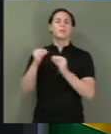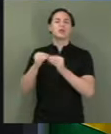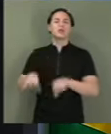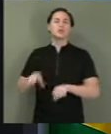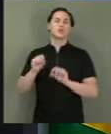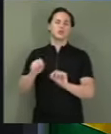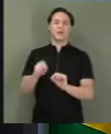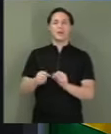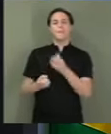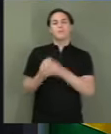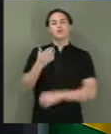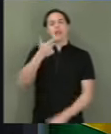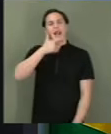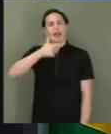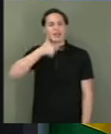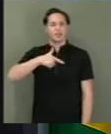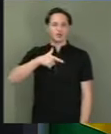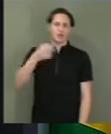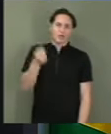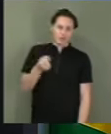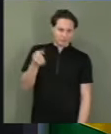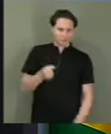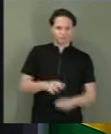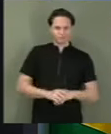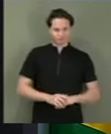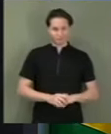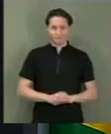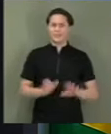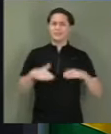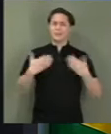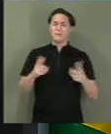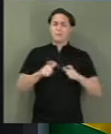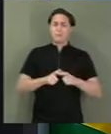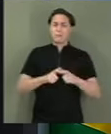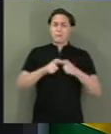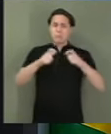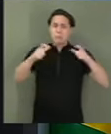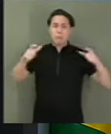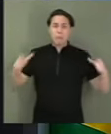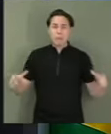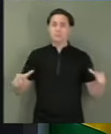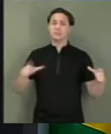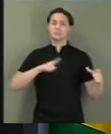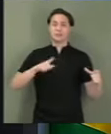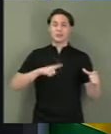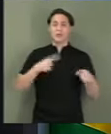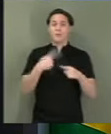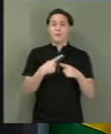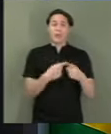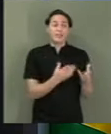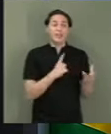mil famílias sendo que maio de 800 São pequenas propriedades